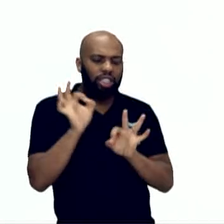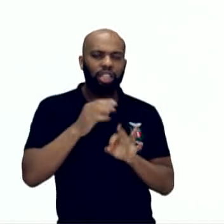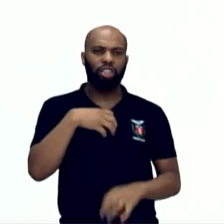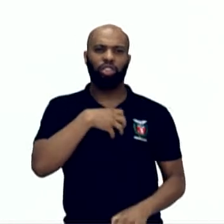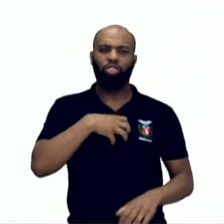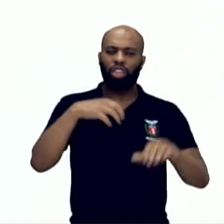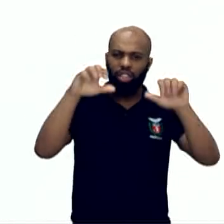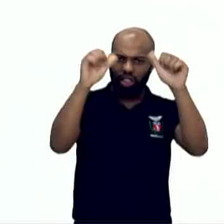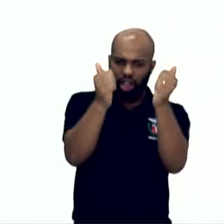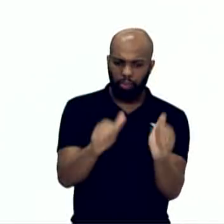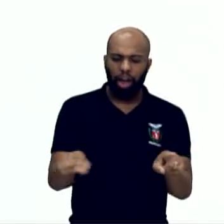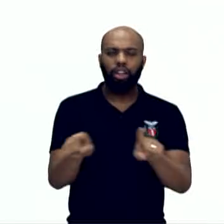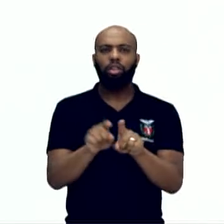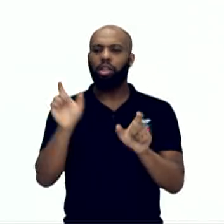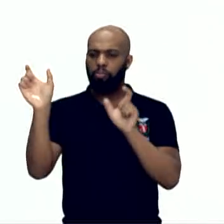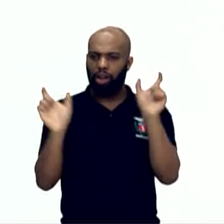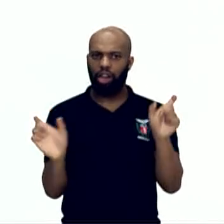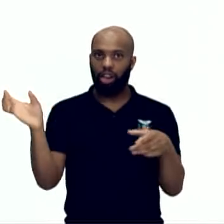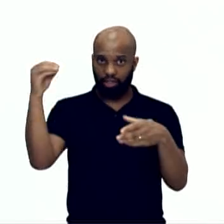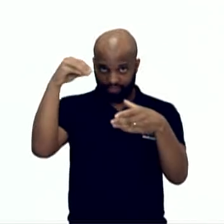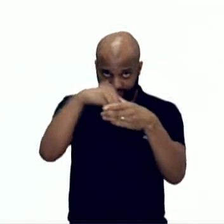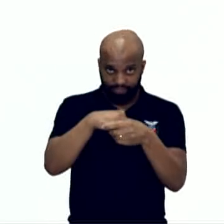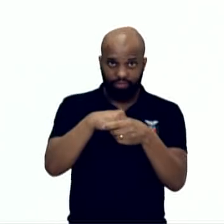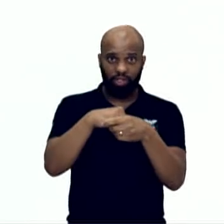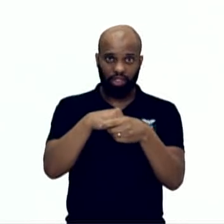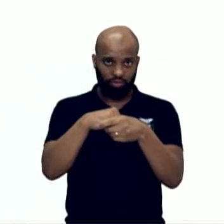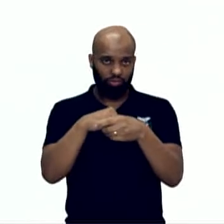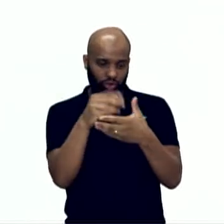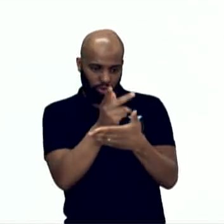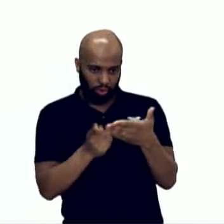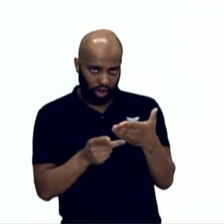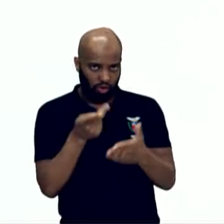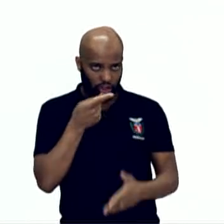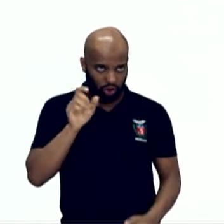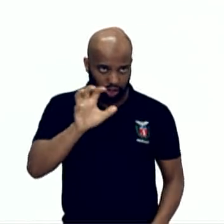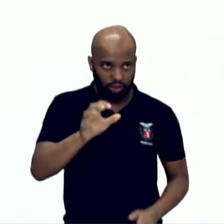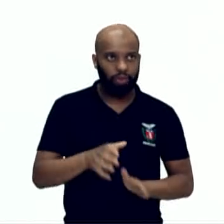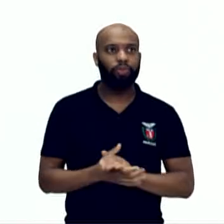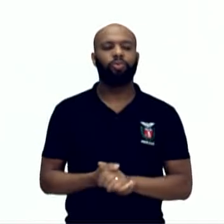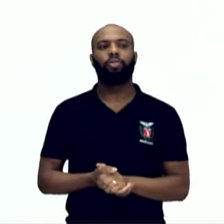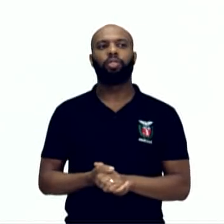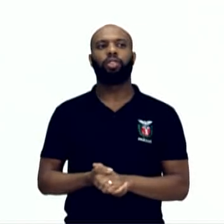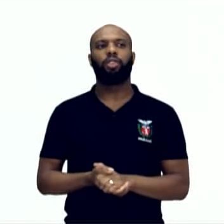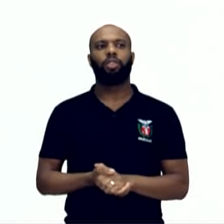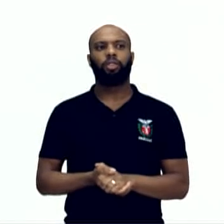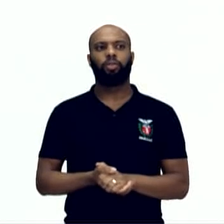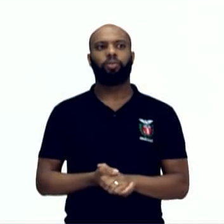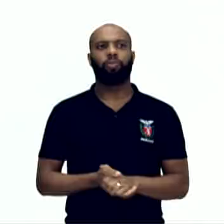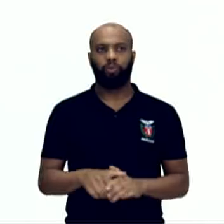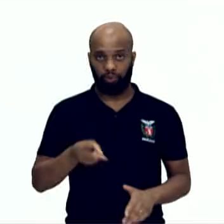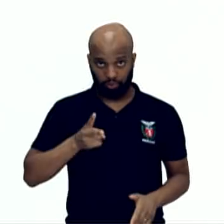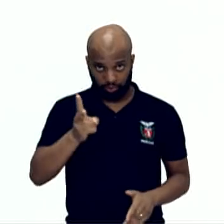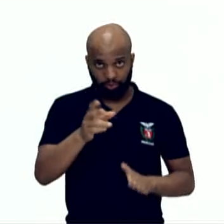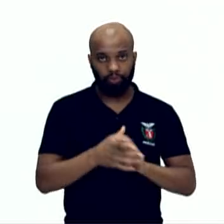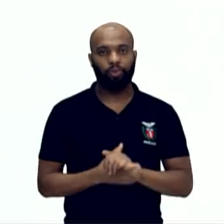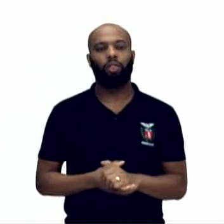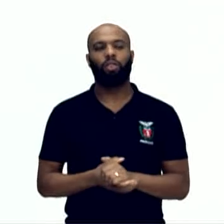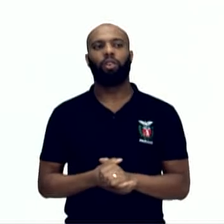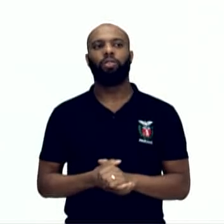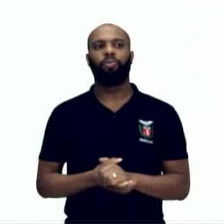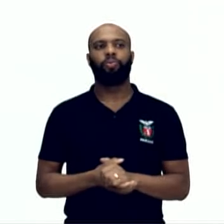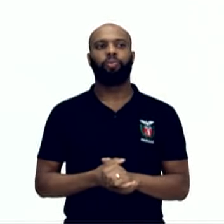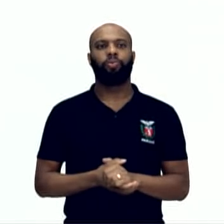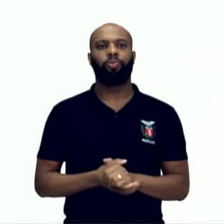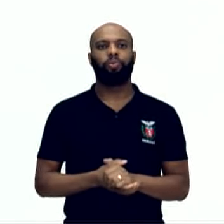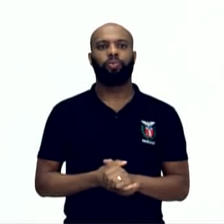organização das palavras na página? Falamos isso? Vão marcando aí.